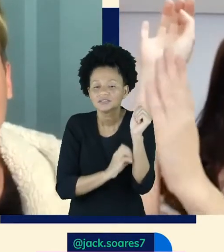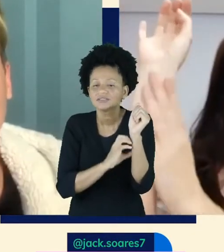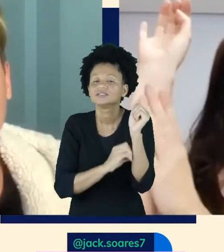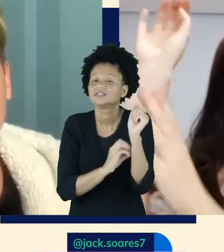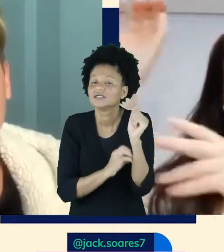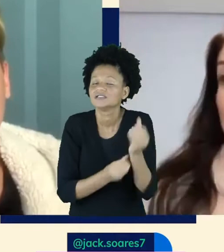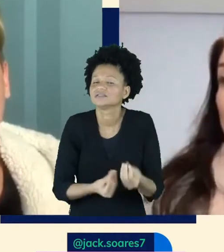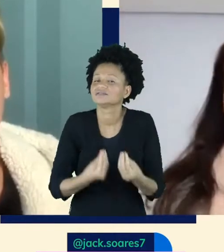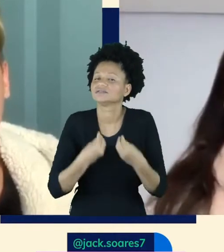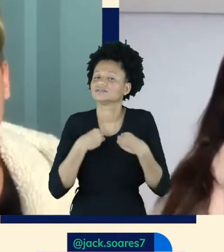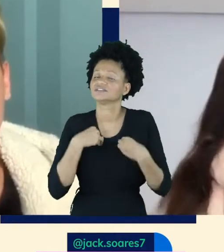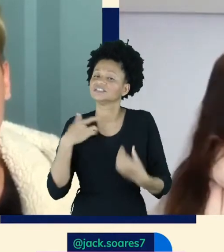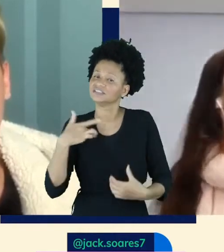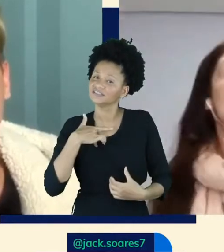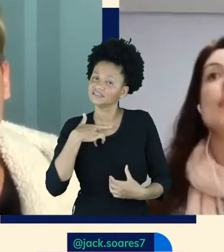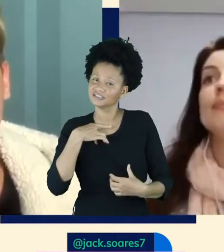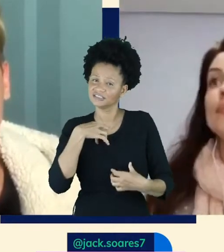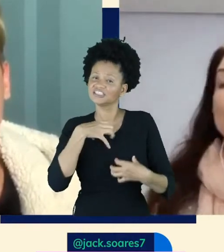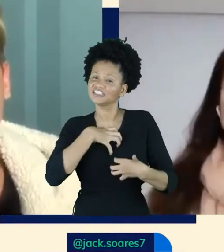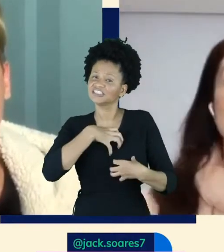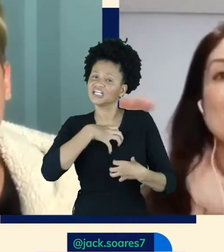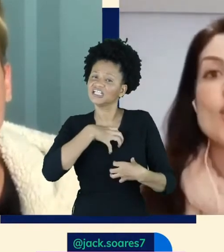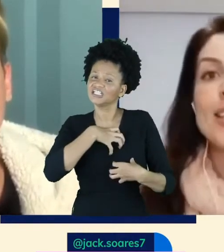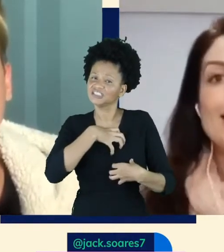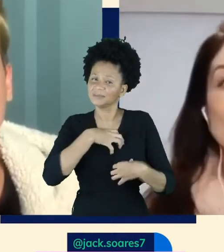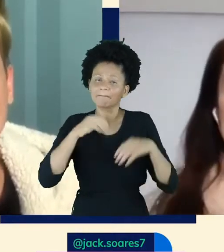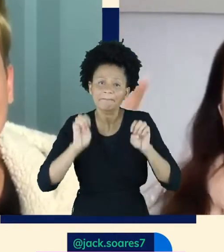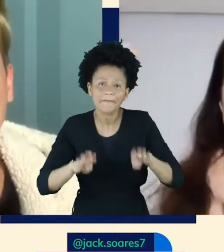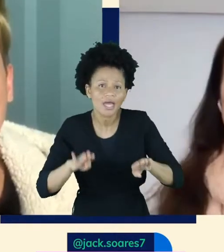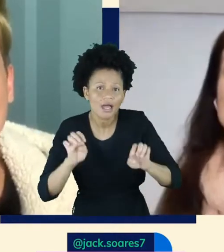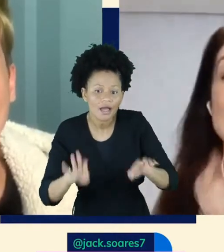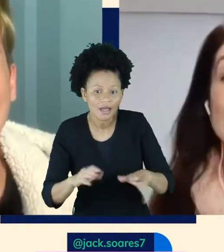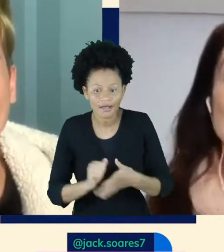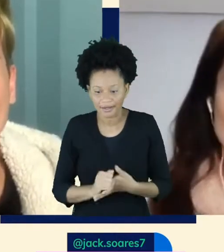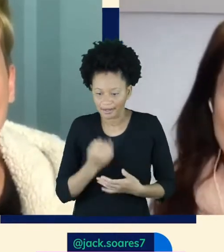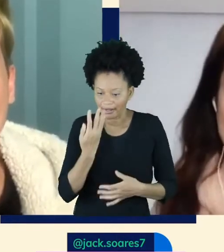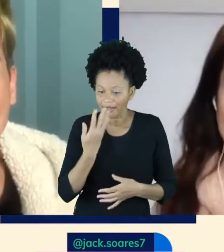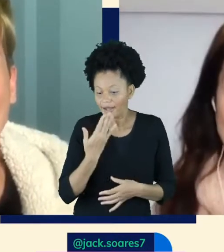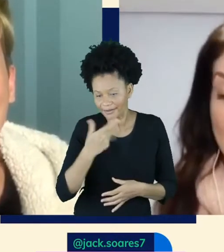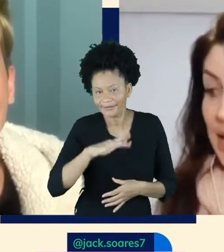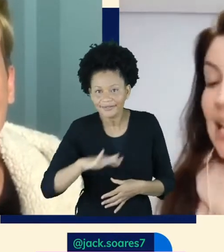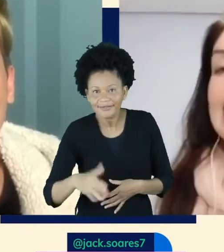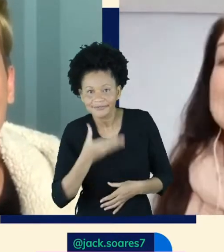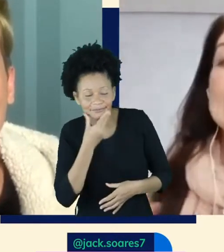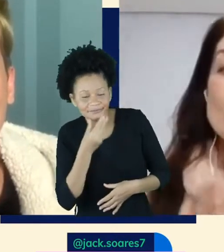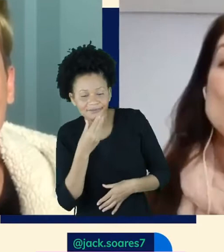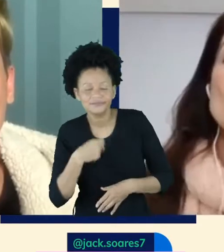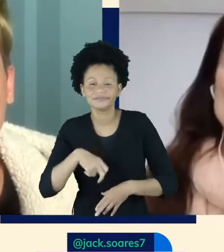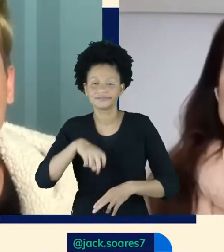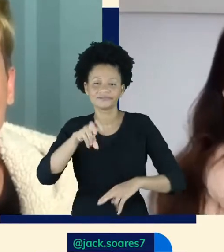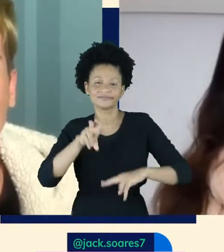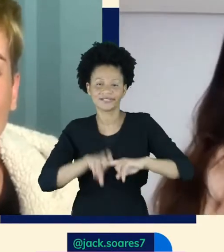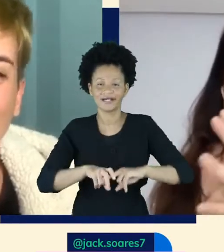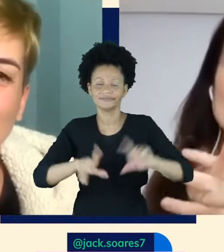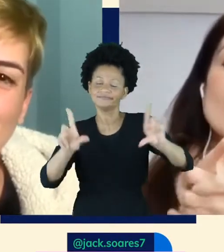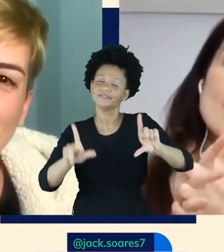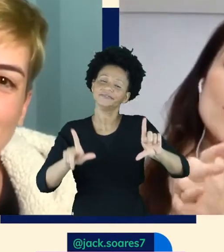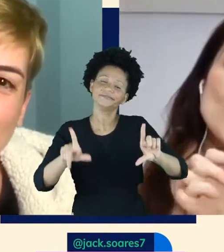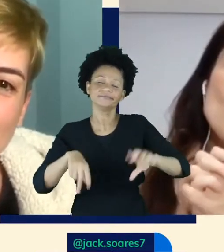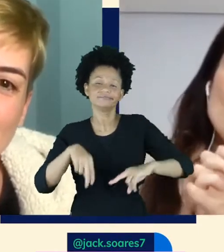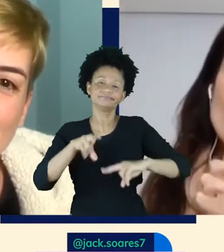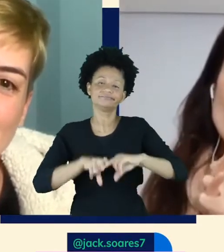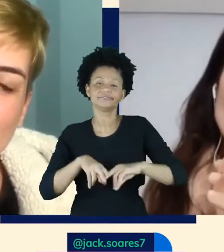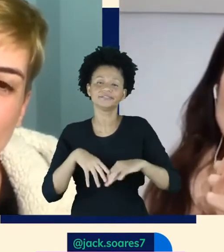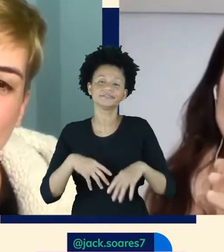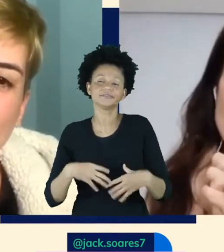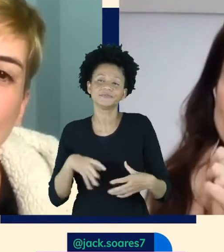gente faz isso. Então, às vezes o menino nem percebe e viaja ali na frente de todo mundo na sala de estar, né? Isso é fisiológico, mas não quer dizer que a